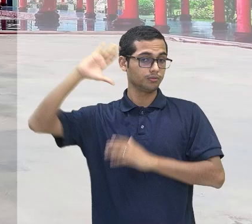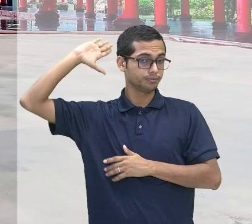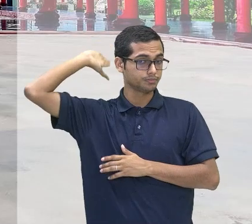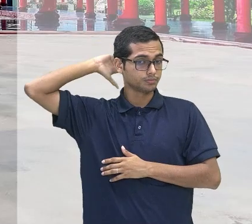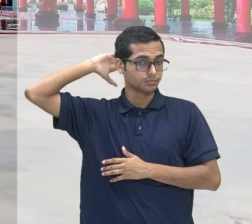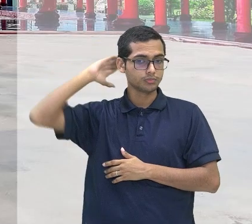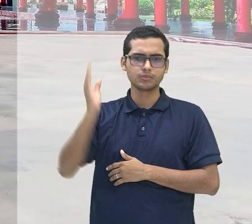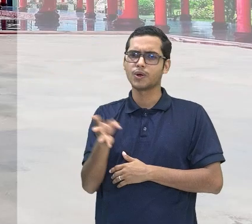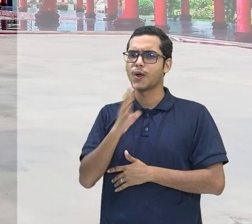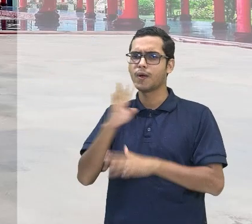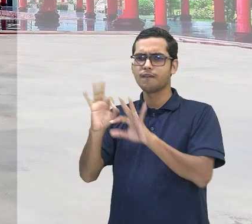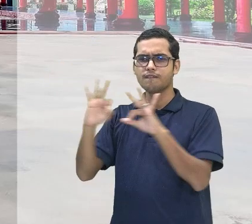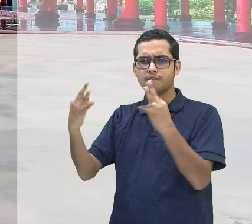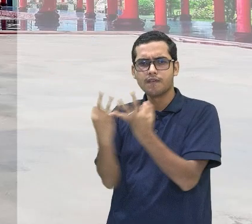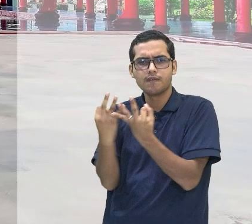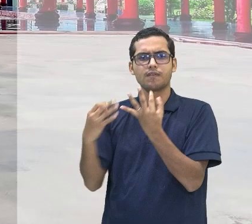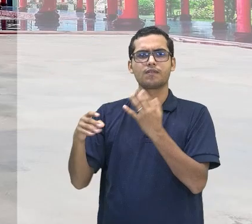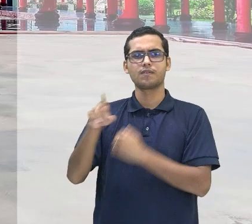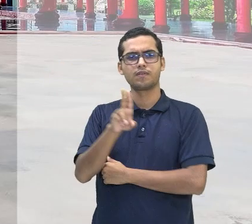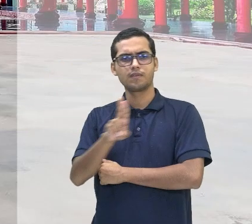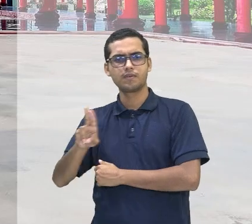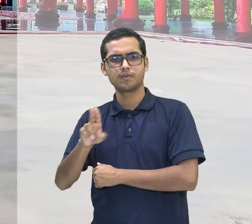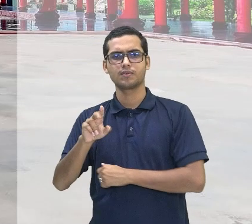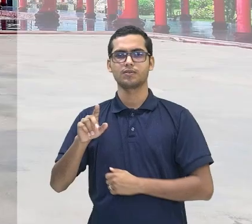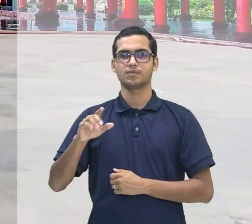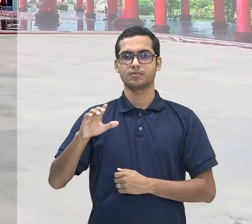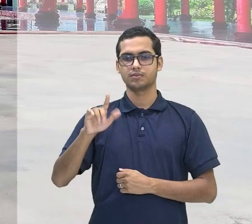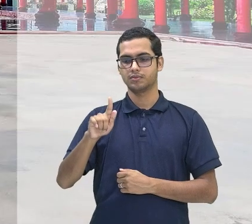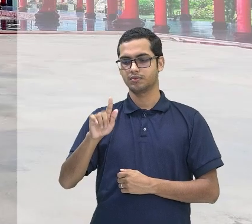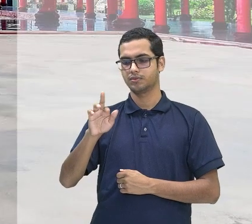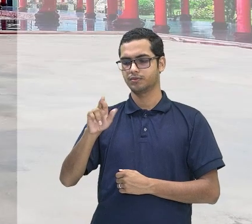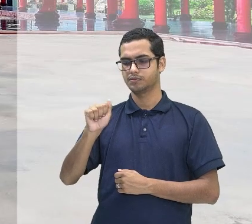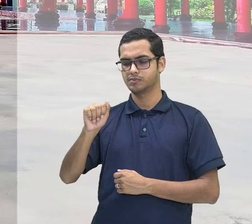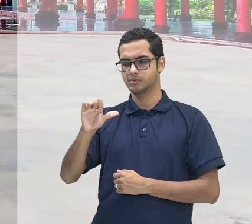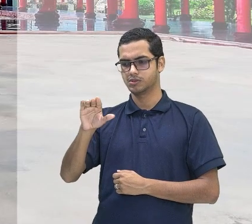Gracie. E dentro dessa família existia ali